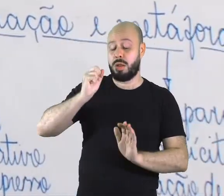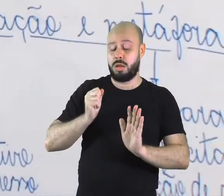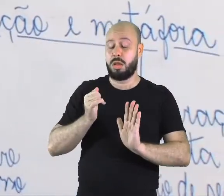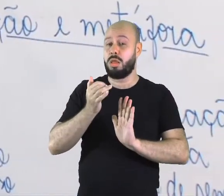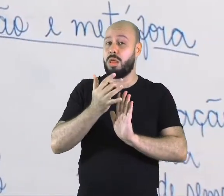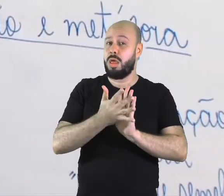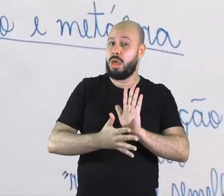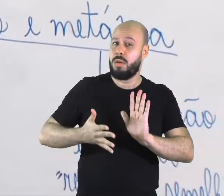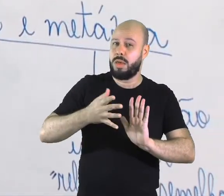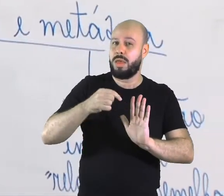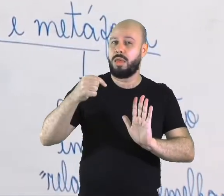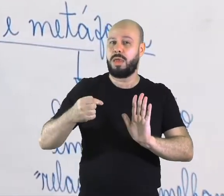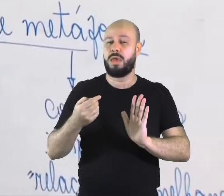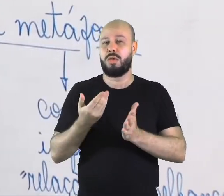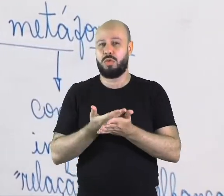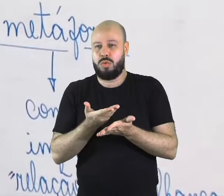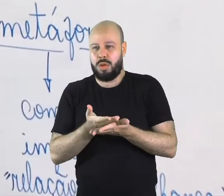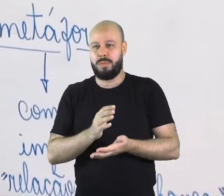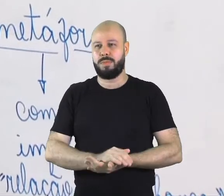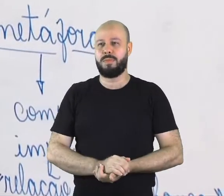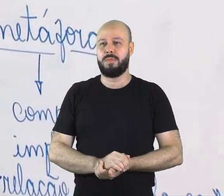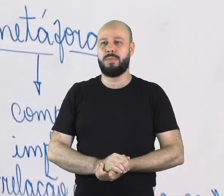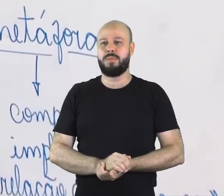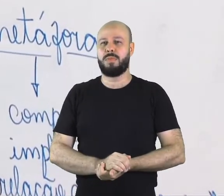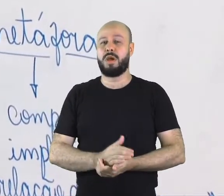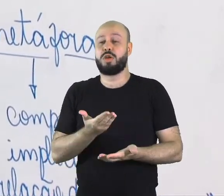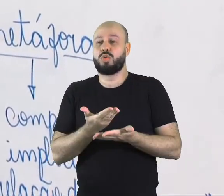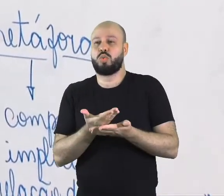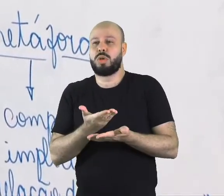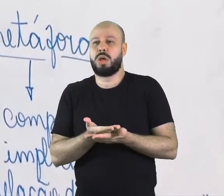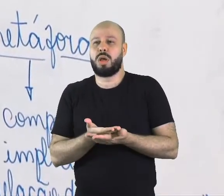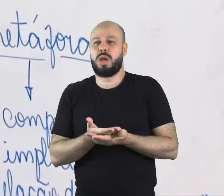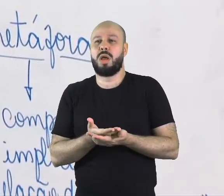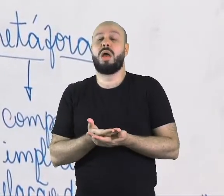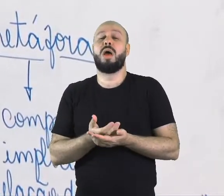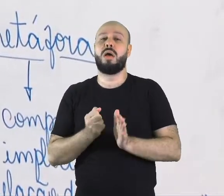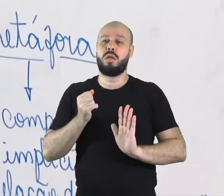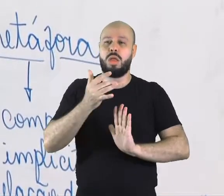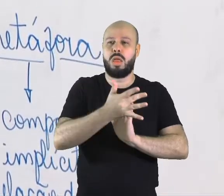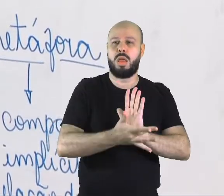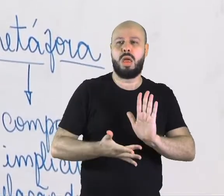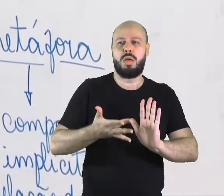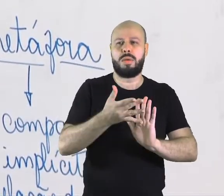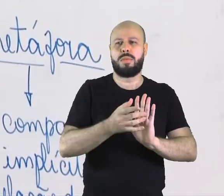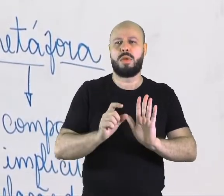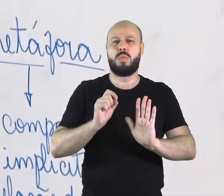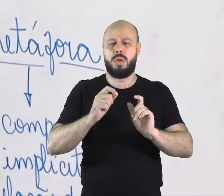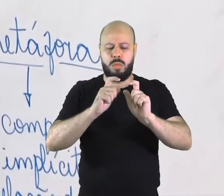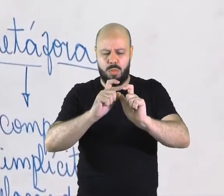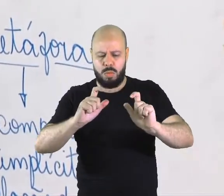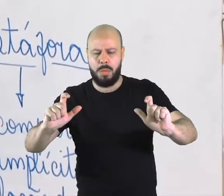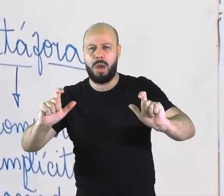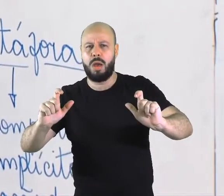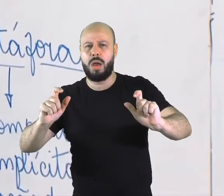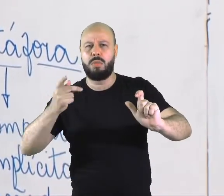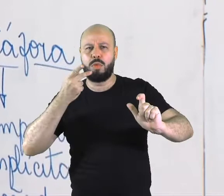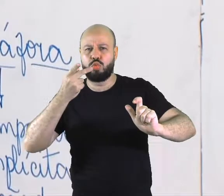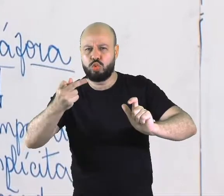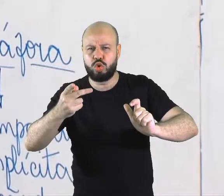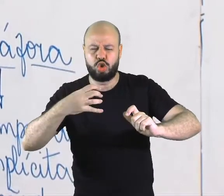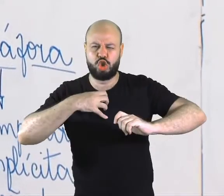hoje. Nós estudamos que figuras de linguagem são formas de